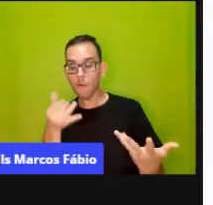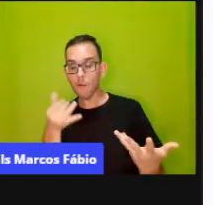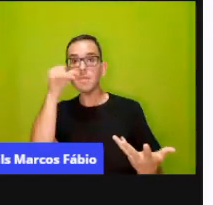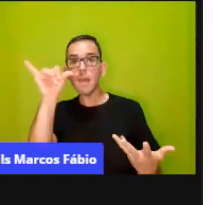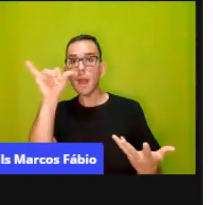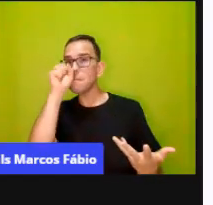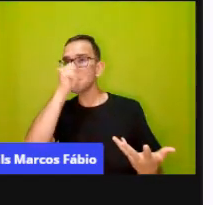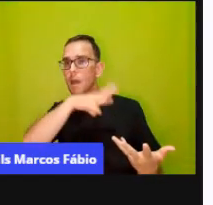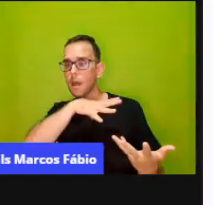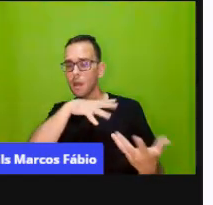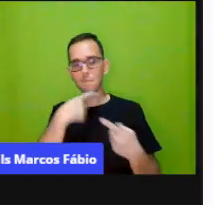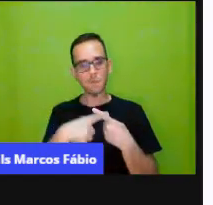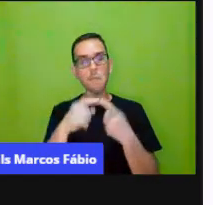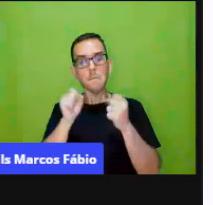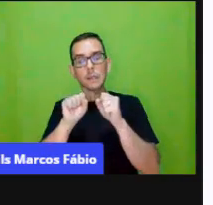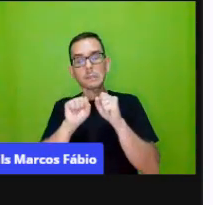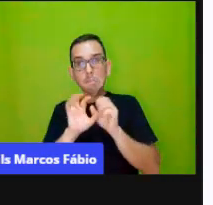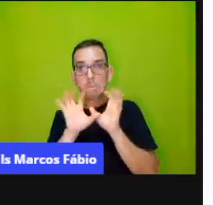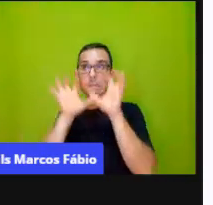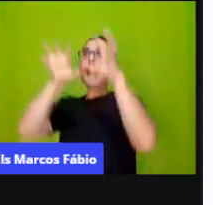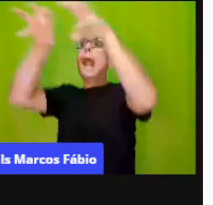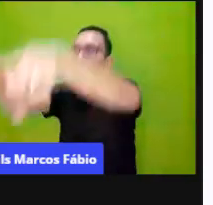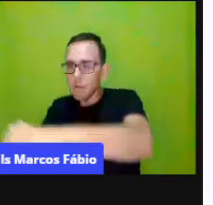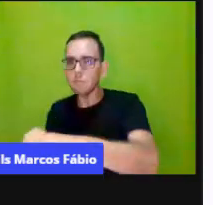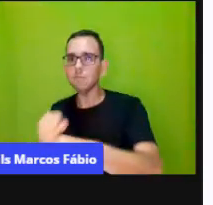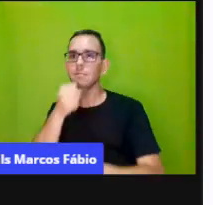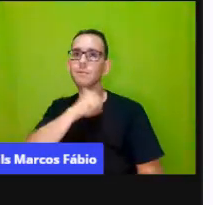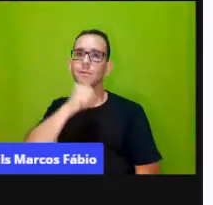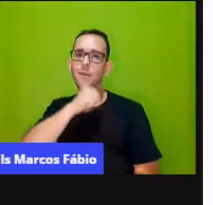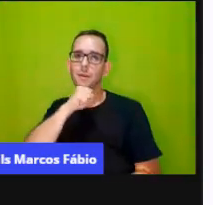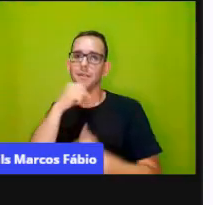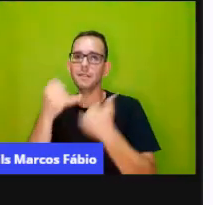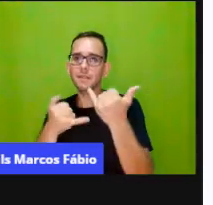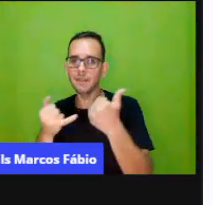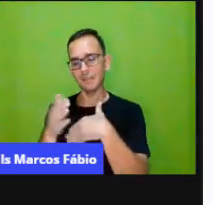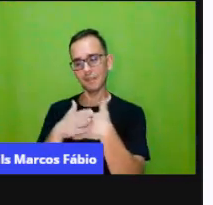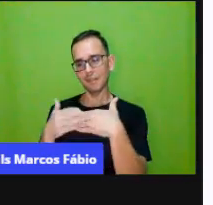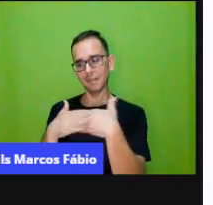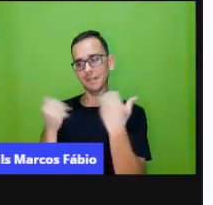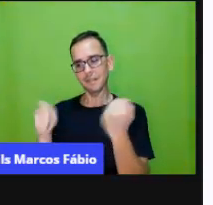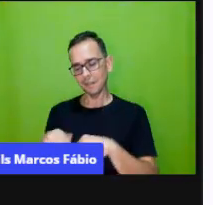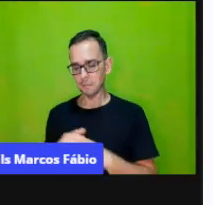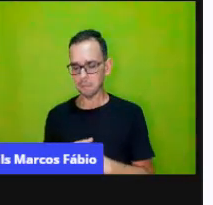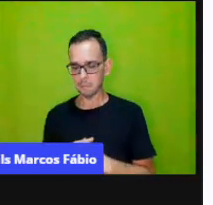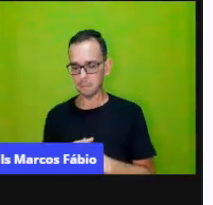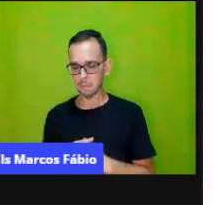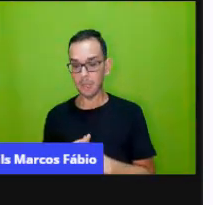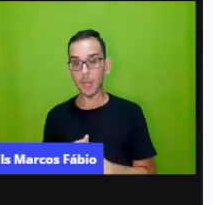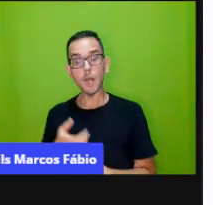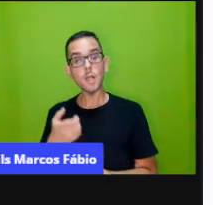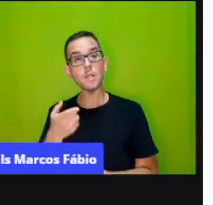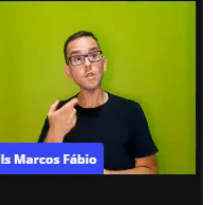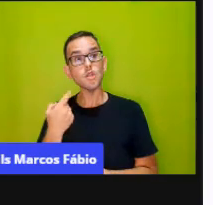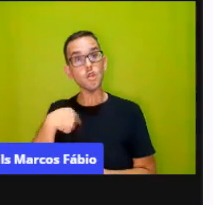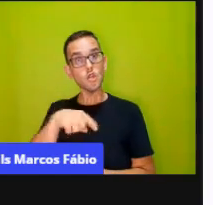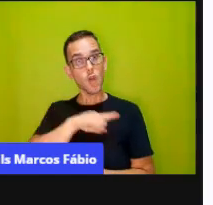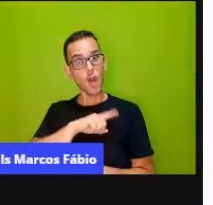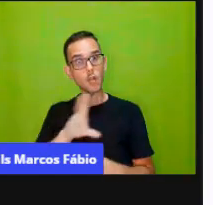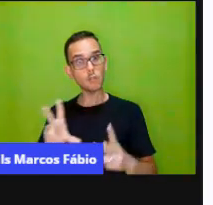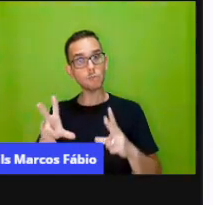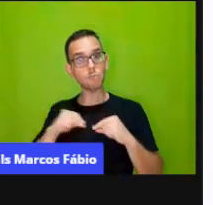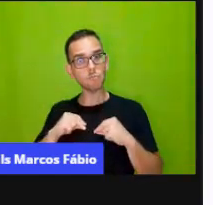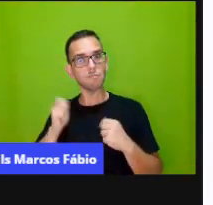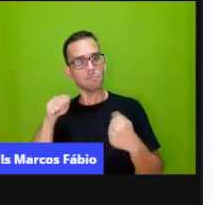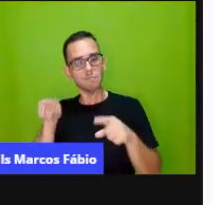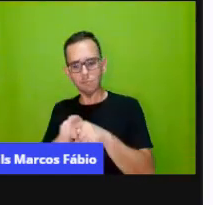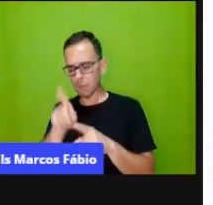pular em cima de um idoso. Você manda ele sentar e ele espera o carinho. A gente envelhece. Você manda ele